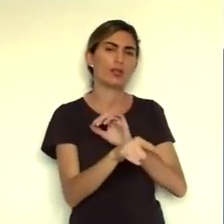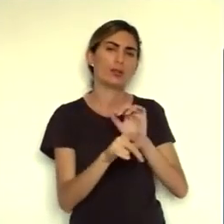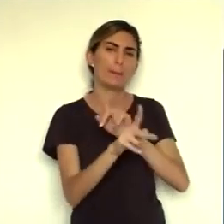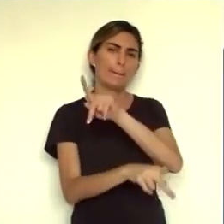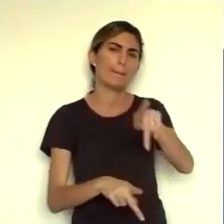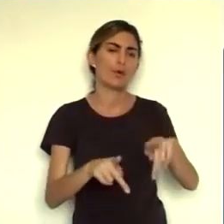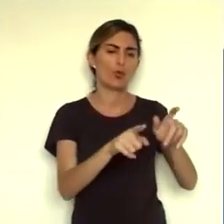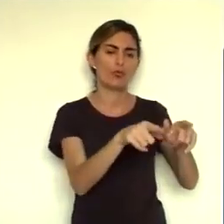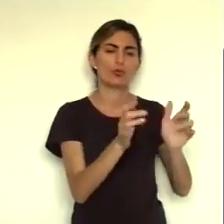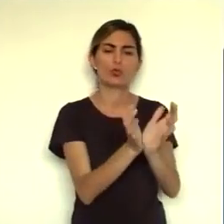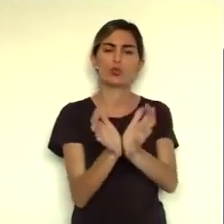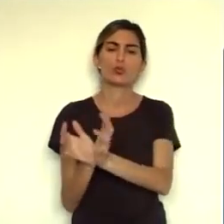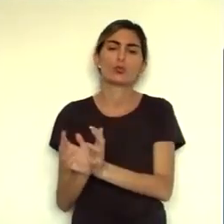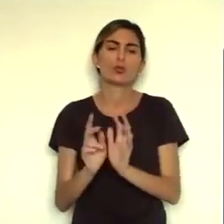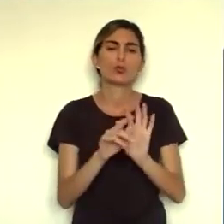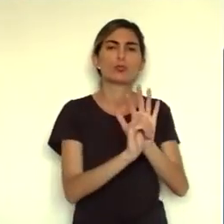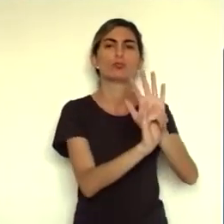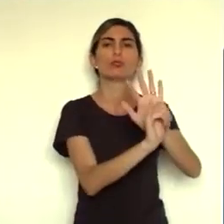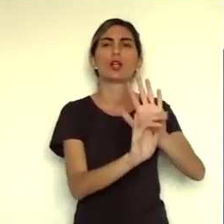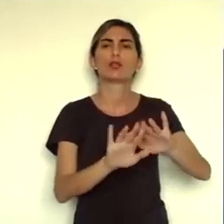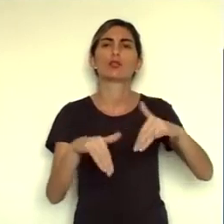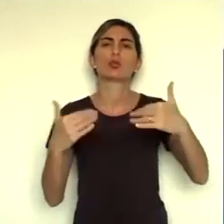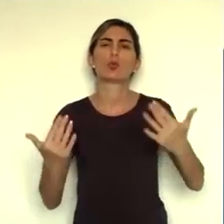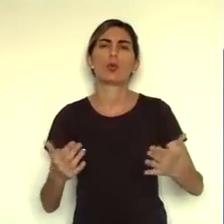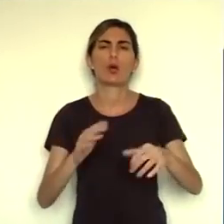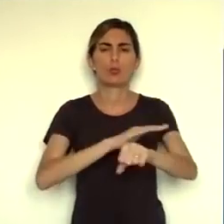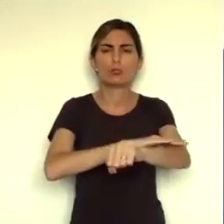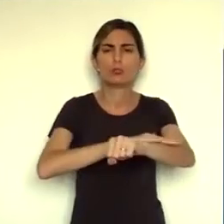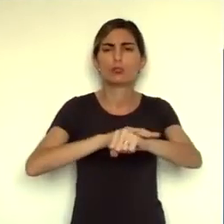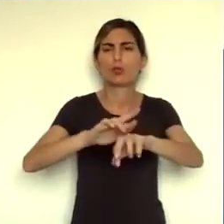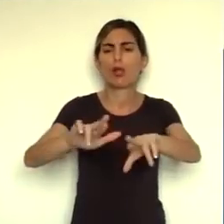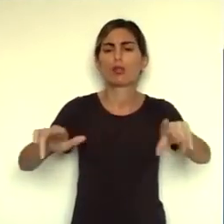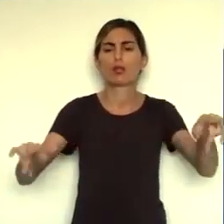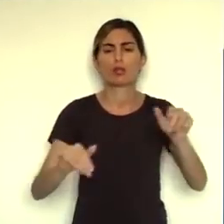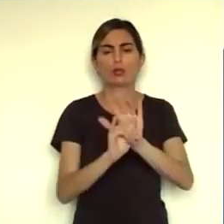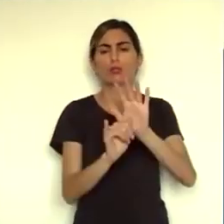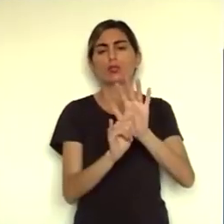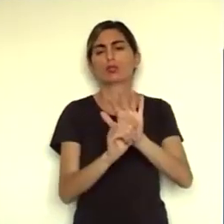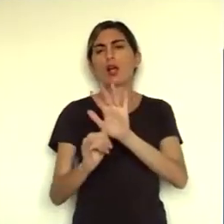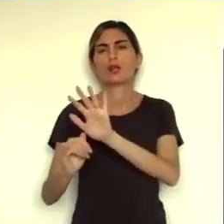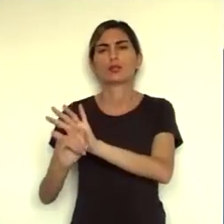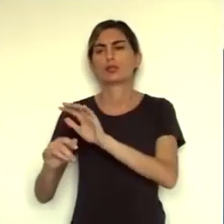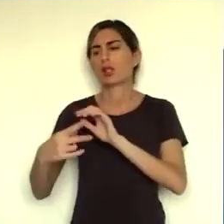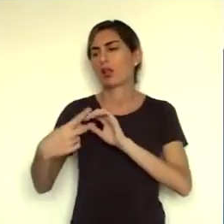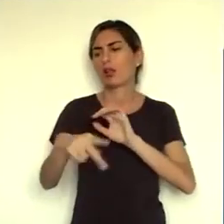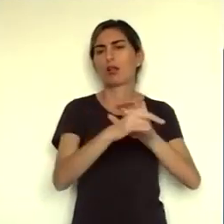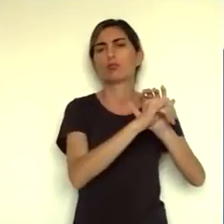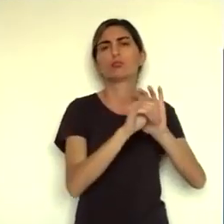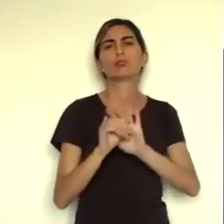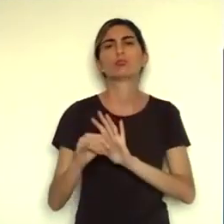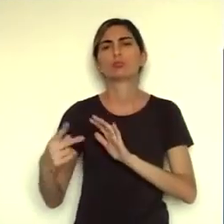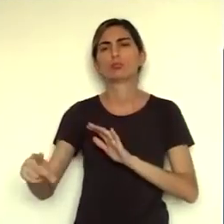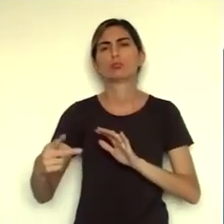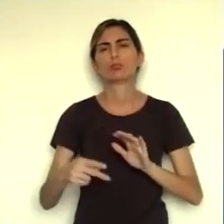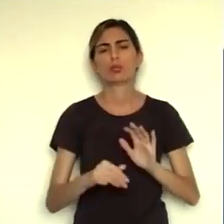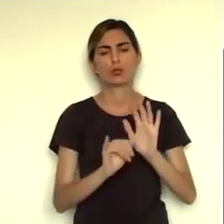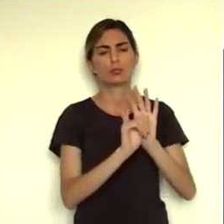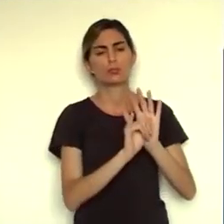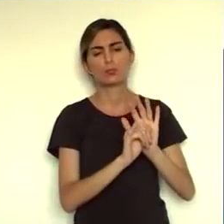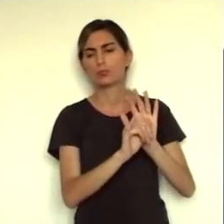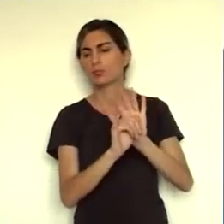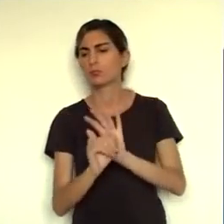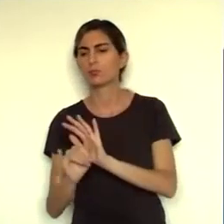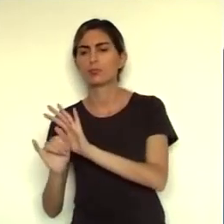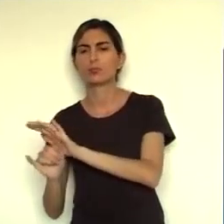identidade esse povo está formando? Que identidade essas etnias elas formaram? De que forma essas etnias